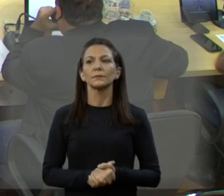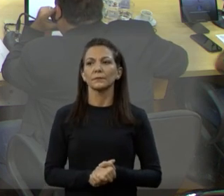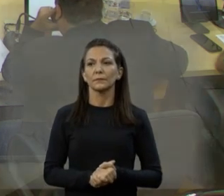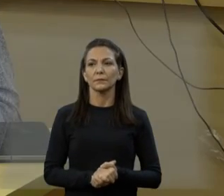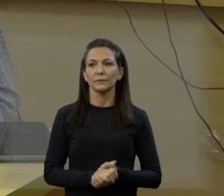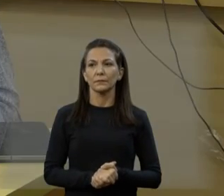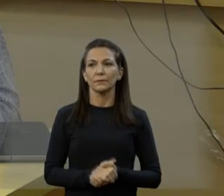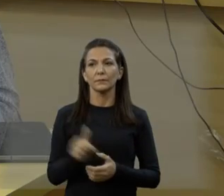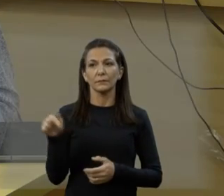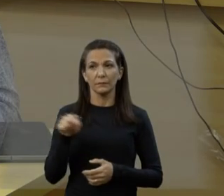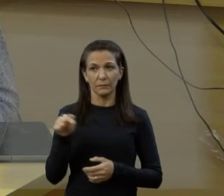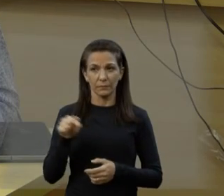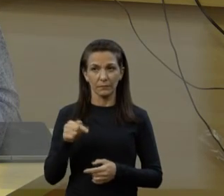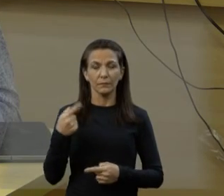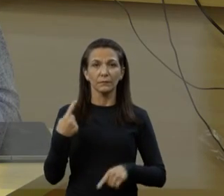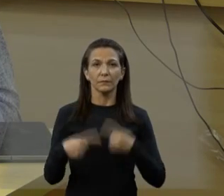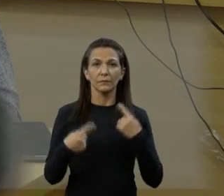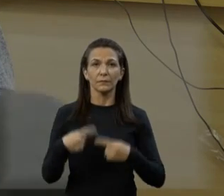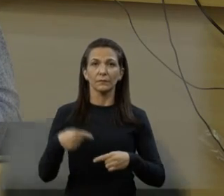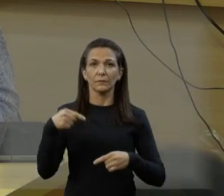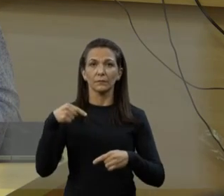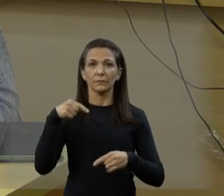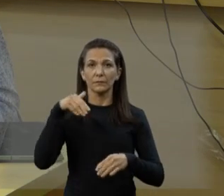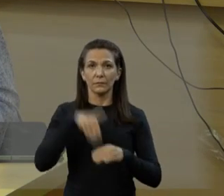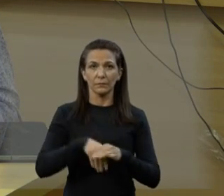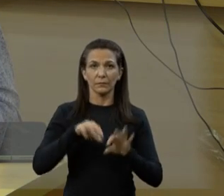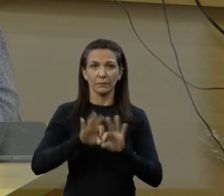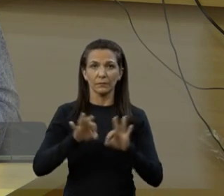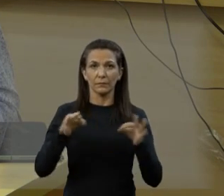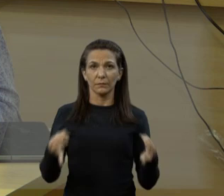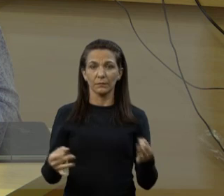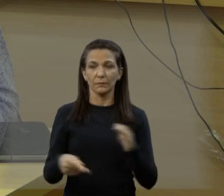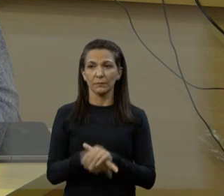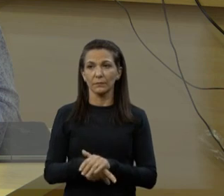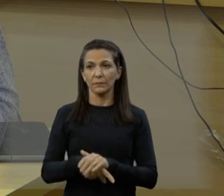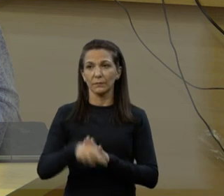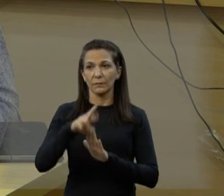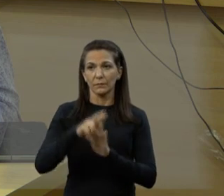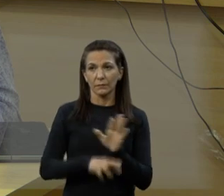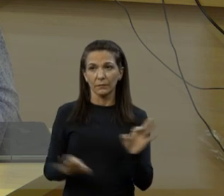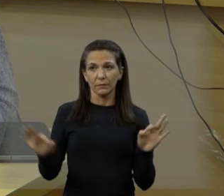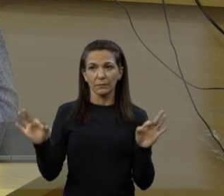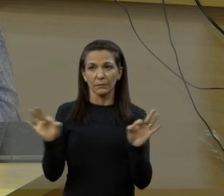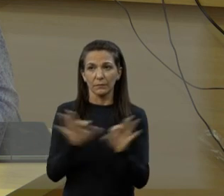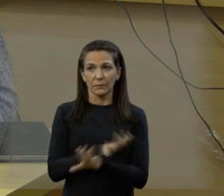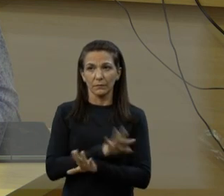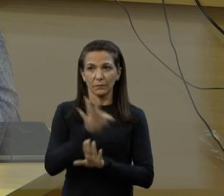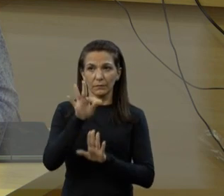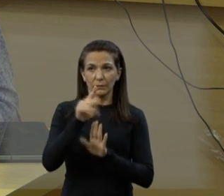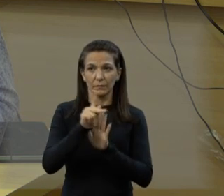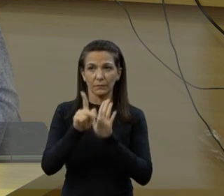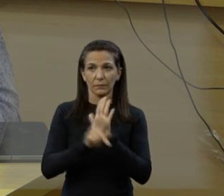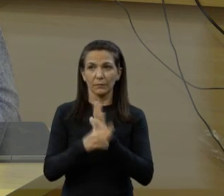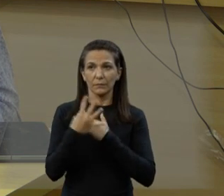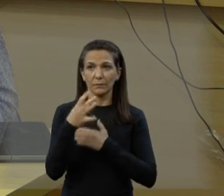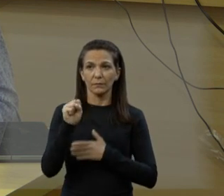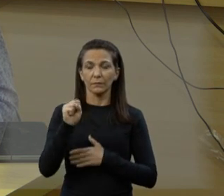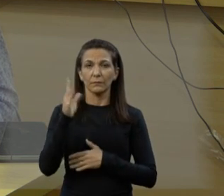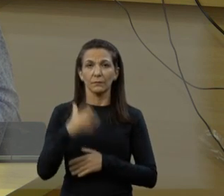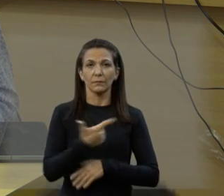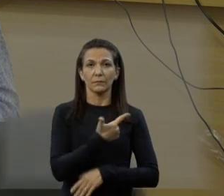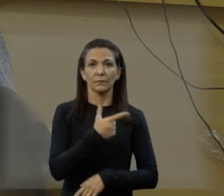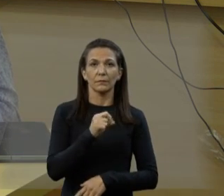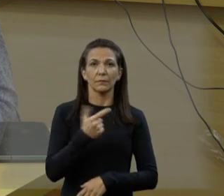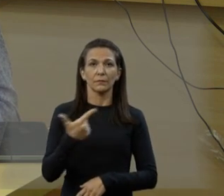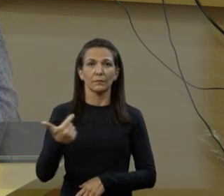e tem número 7 turno único de discussão e votação maioria simples votação simbólica a redação final ao projeto de lei 48